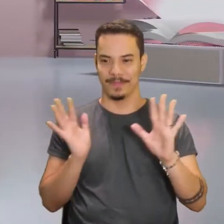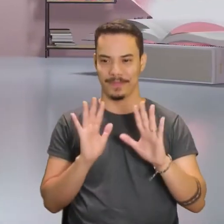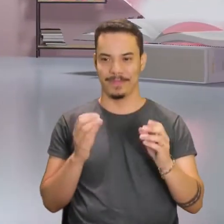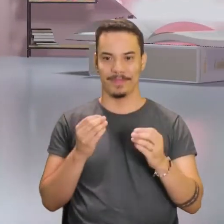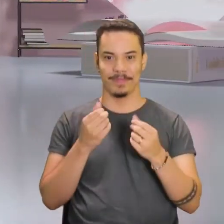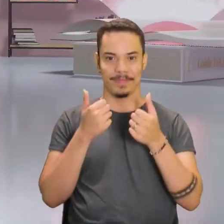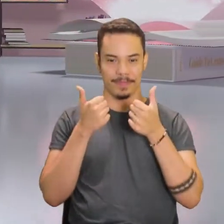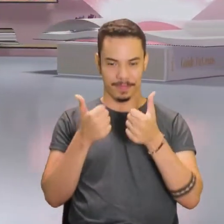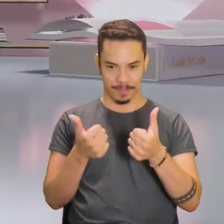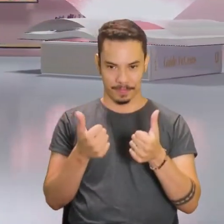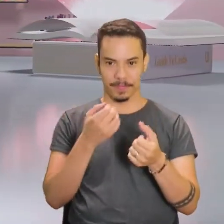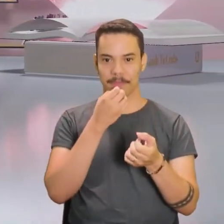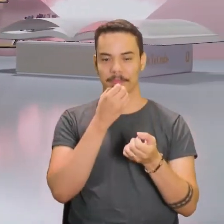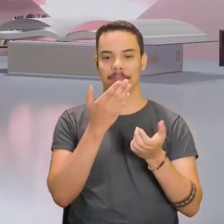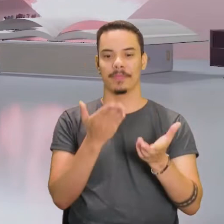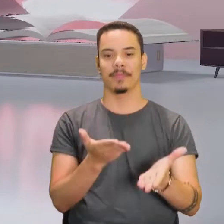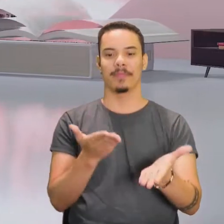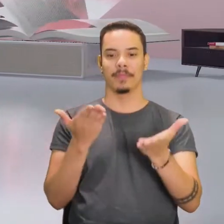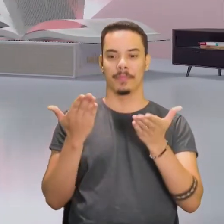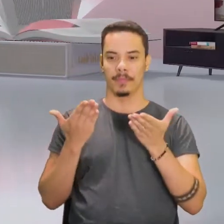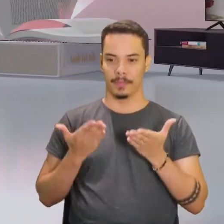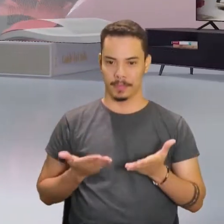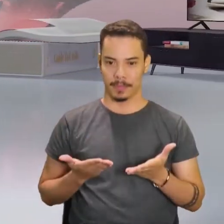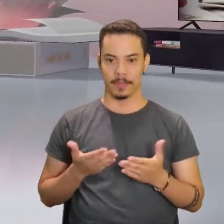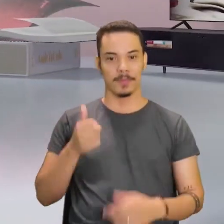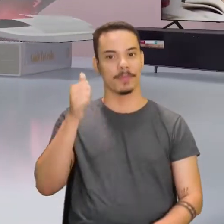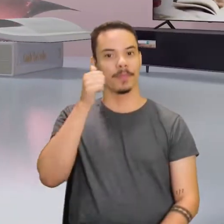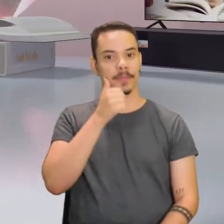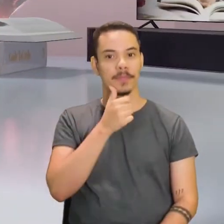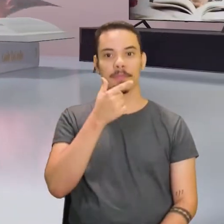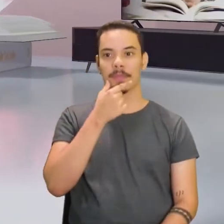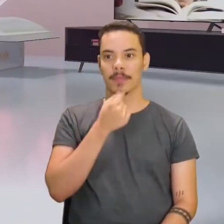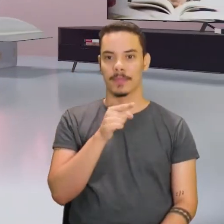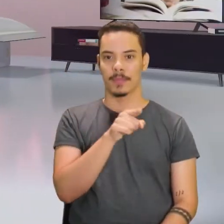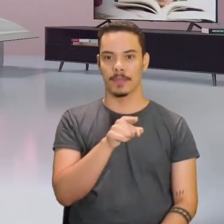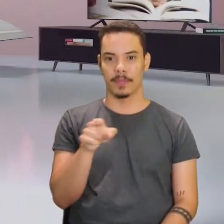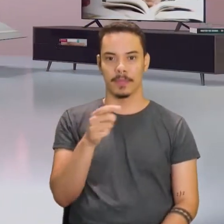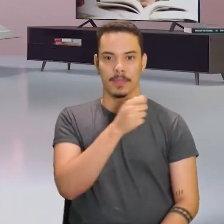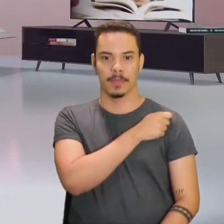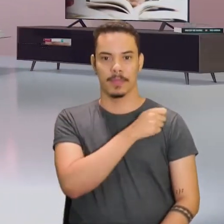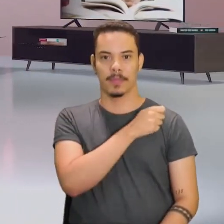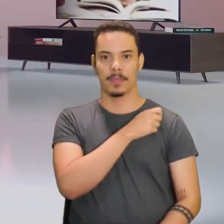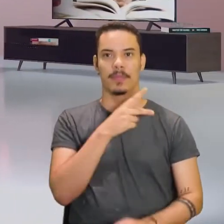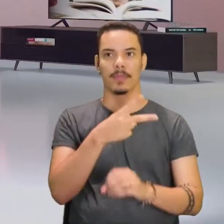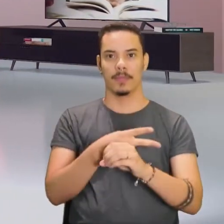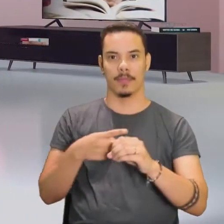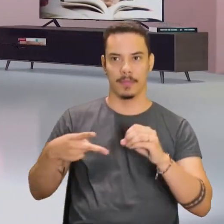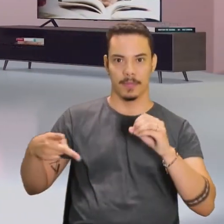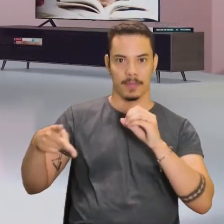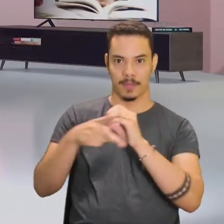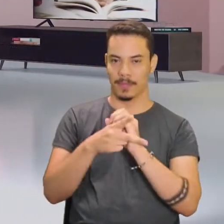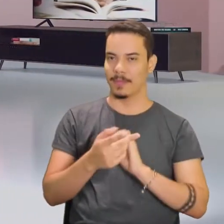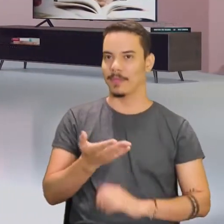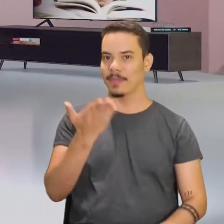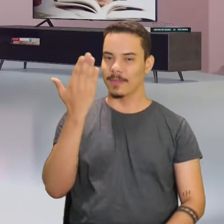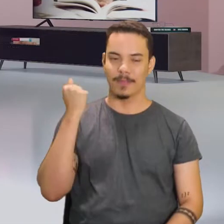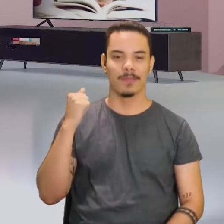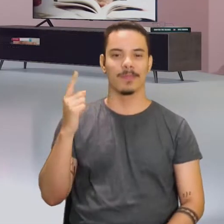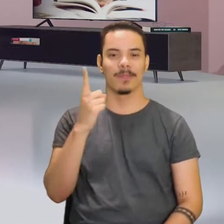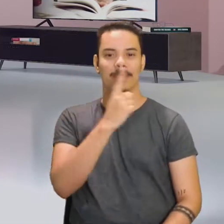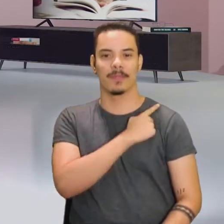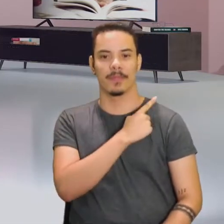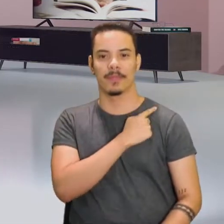Muito bem, seja bem-vindo, seja bem-vinda, você estudante da NASA. Vamos embora, primeiro